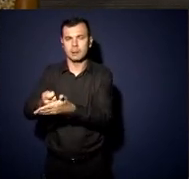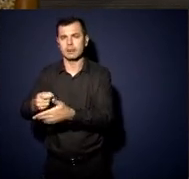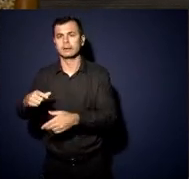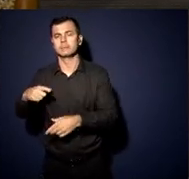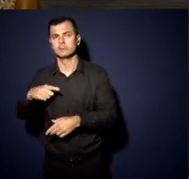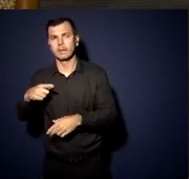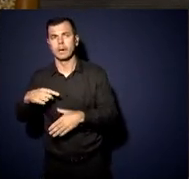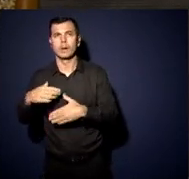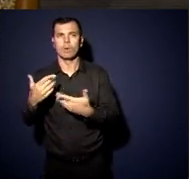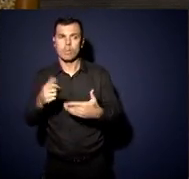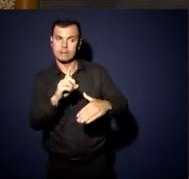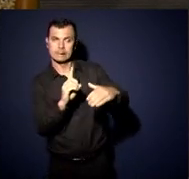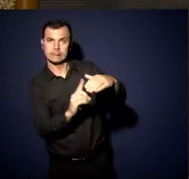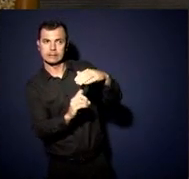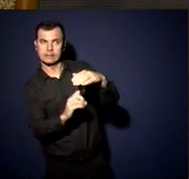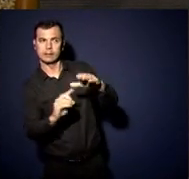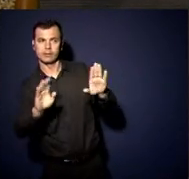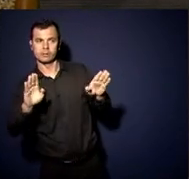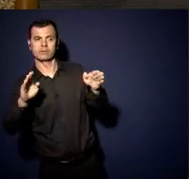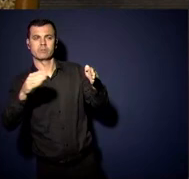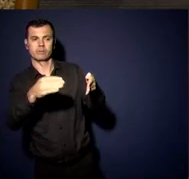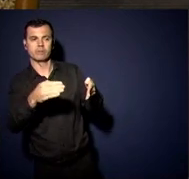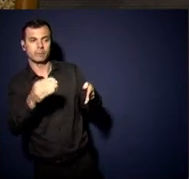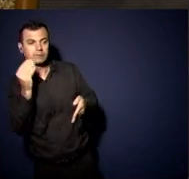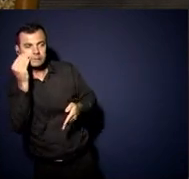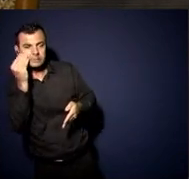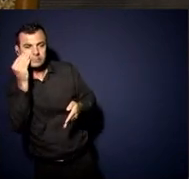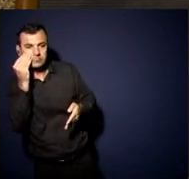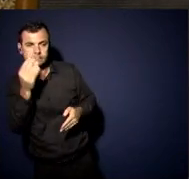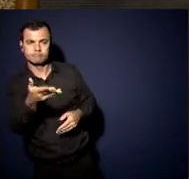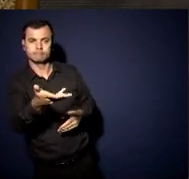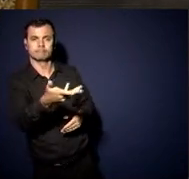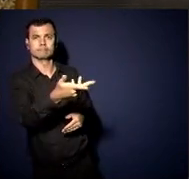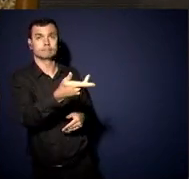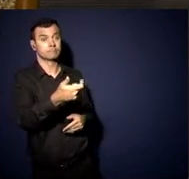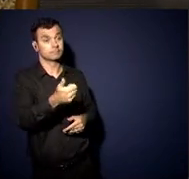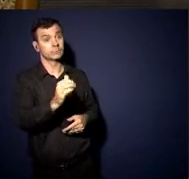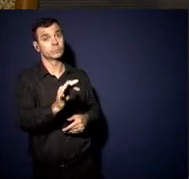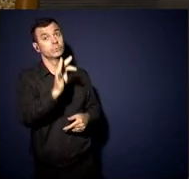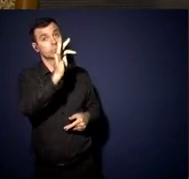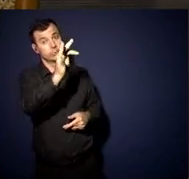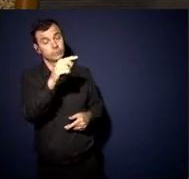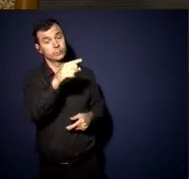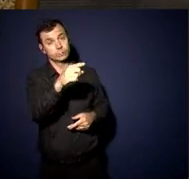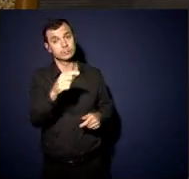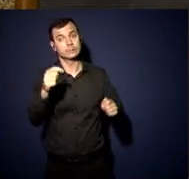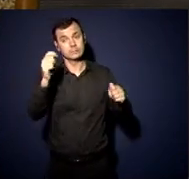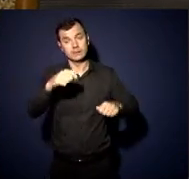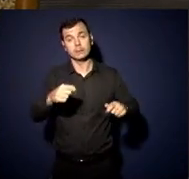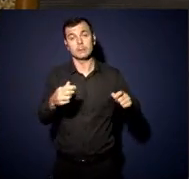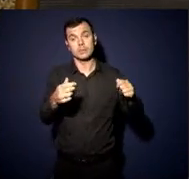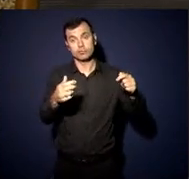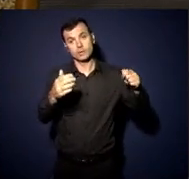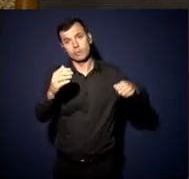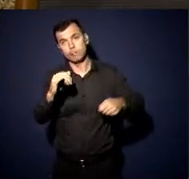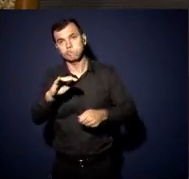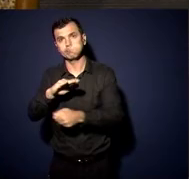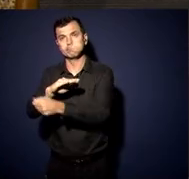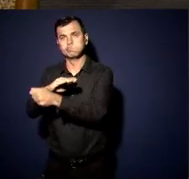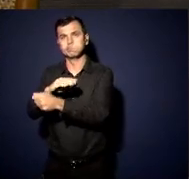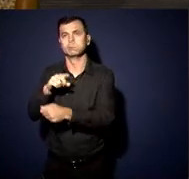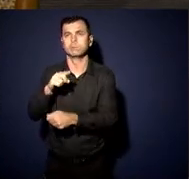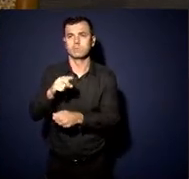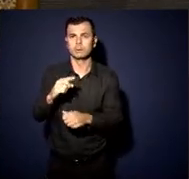eventualmente poderiam se organizar para em breve recorrerem ao mercado de capitais para se financiar não apenas como companhias abertas Mas também como